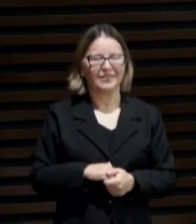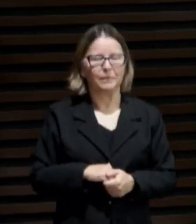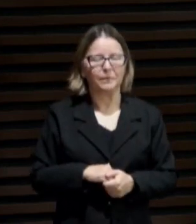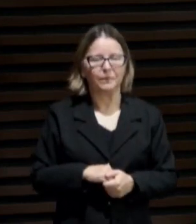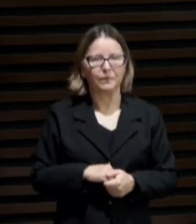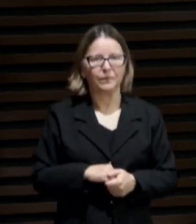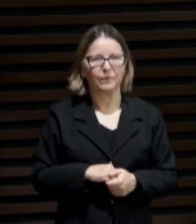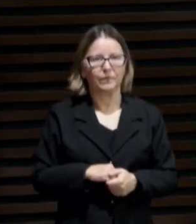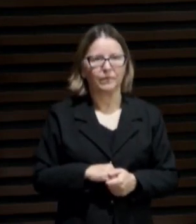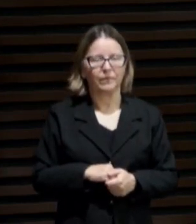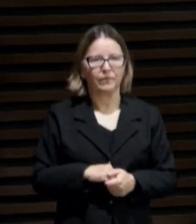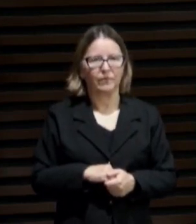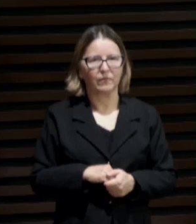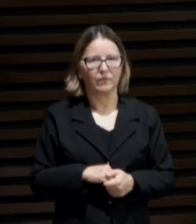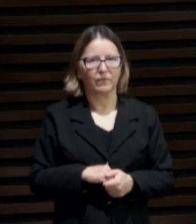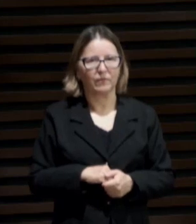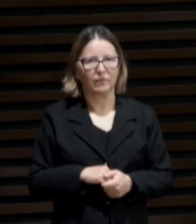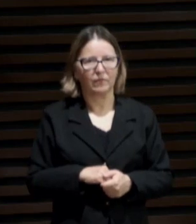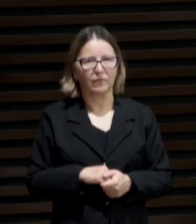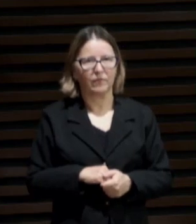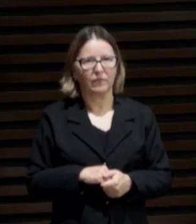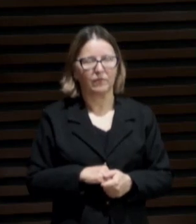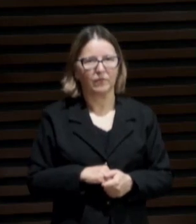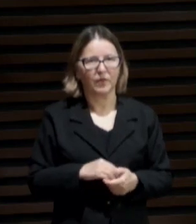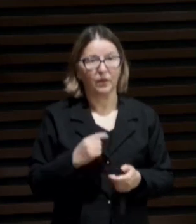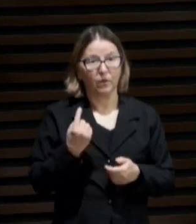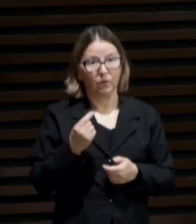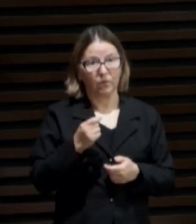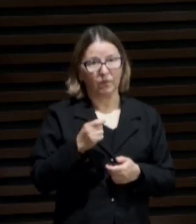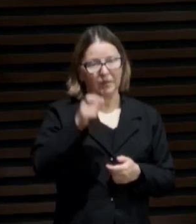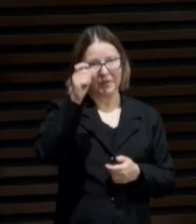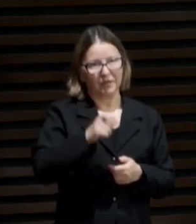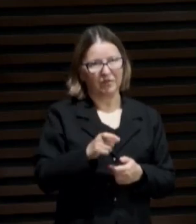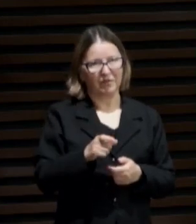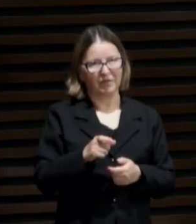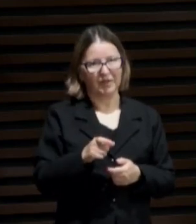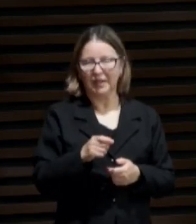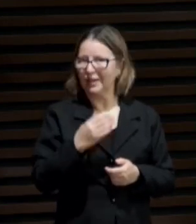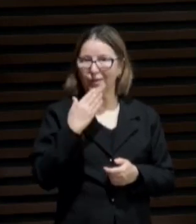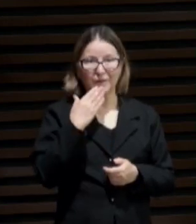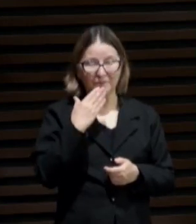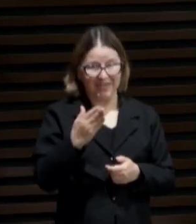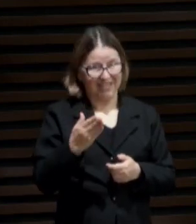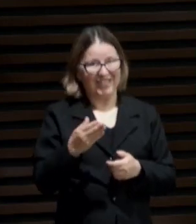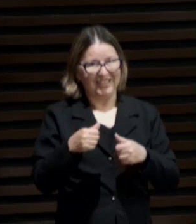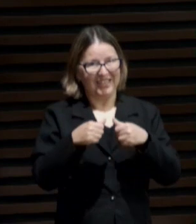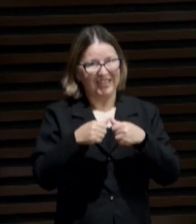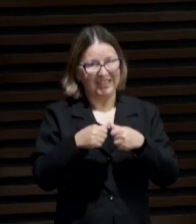homem não faria esse pedido ao Senhor se antes não tivesse recebido clara